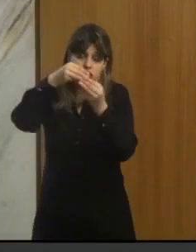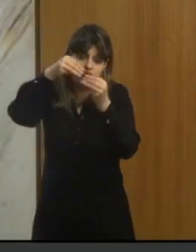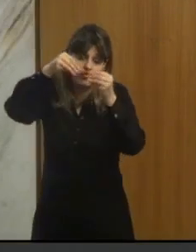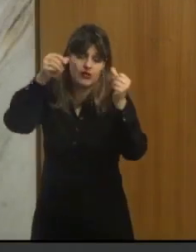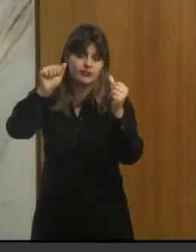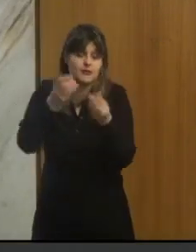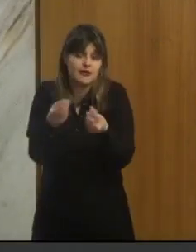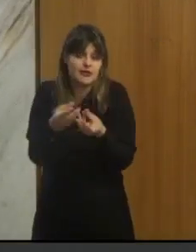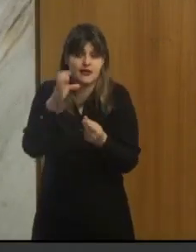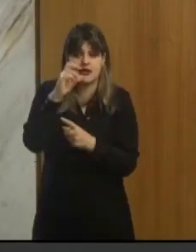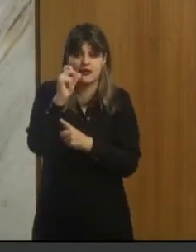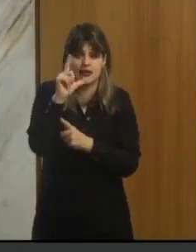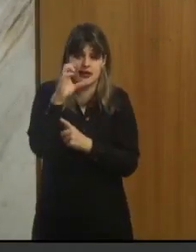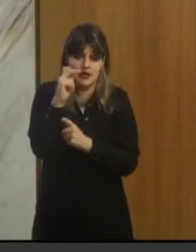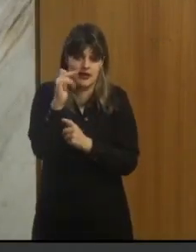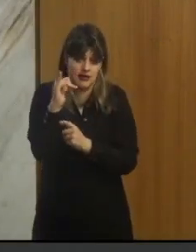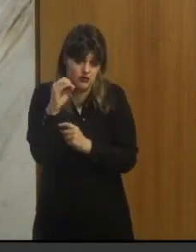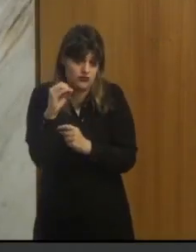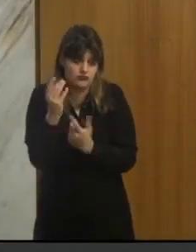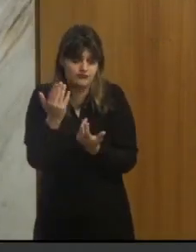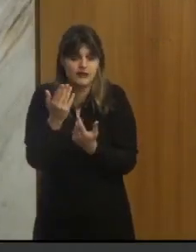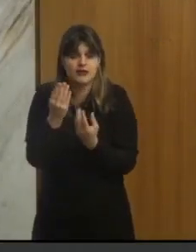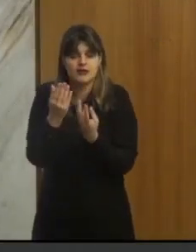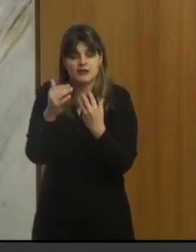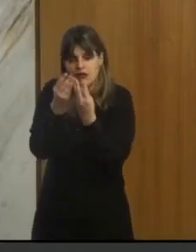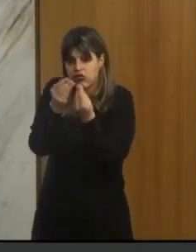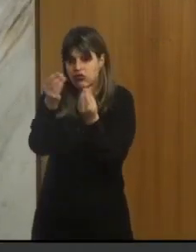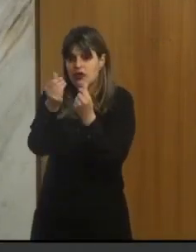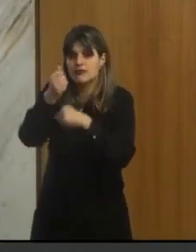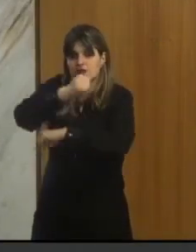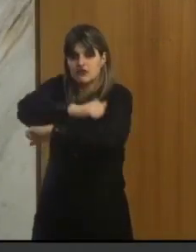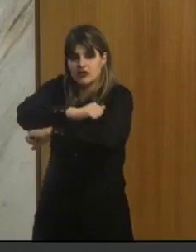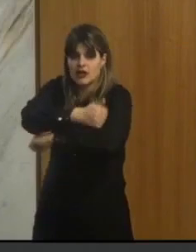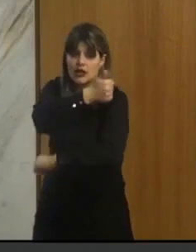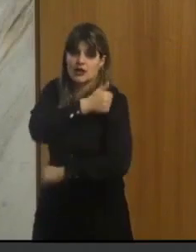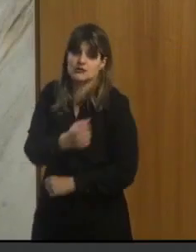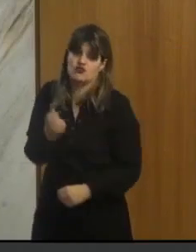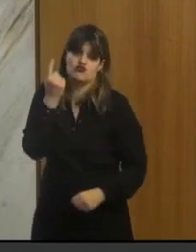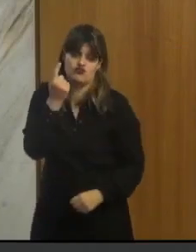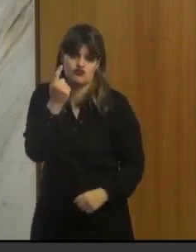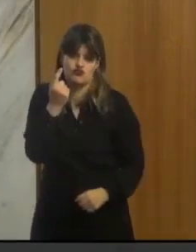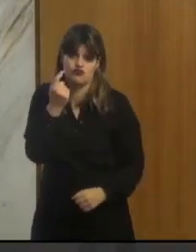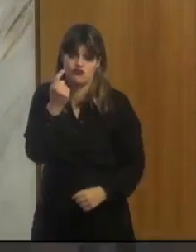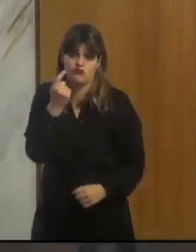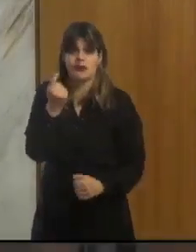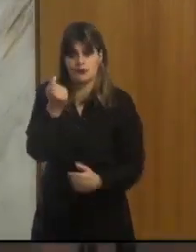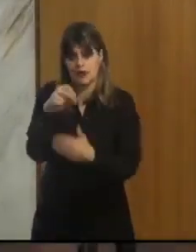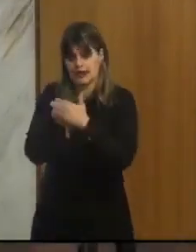como as obras todas daquela época, mas é provavelmente uma janela de uma casa que ligava uma entrada do